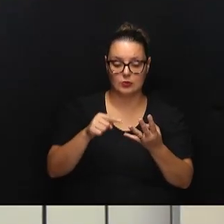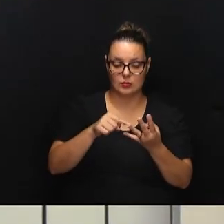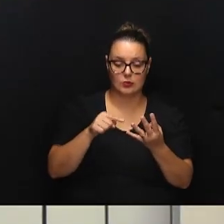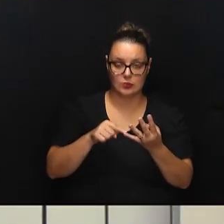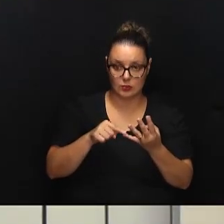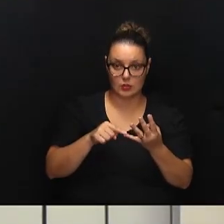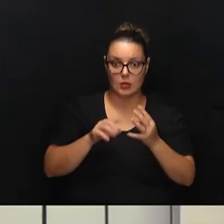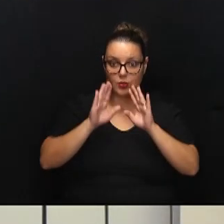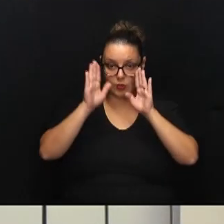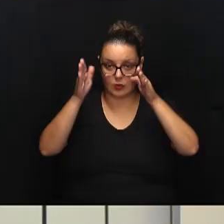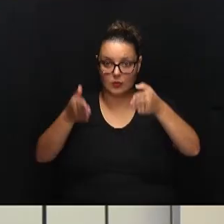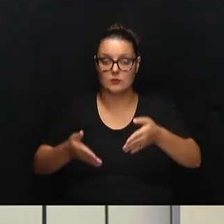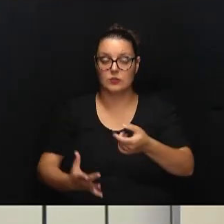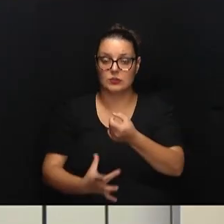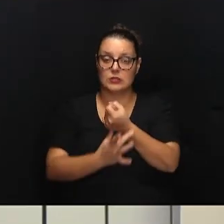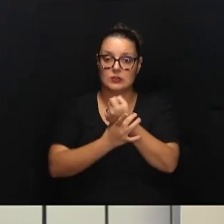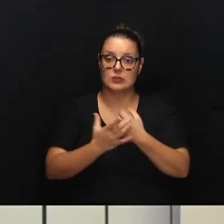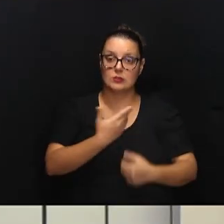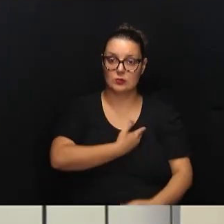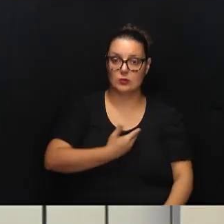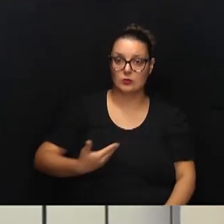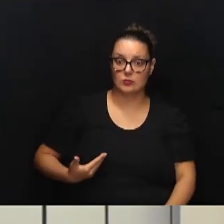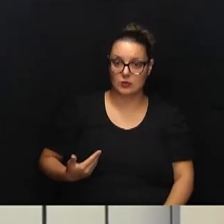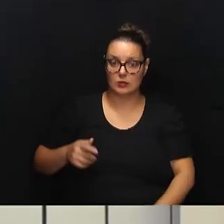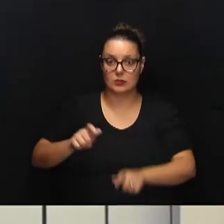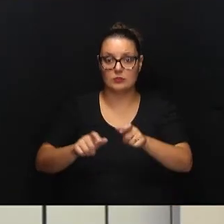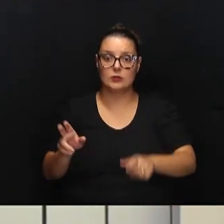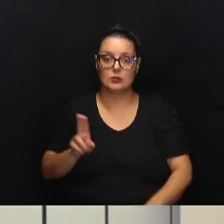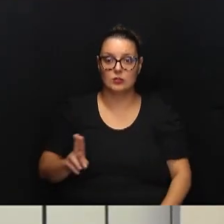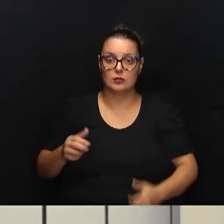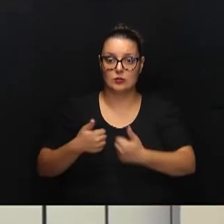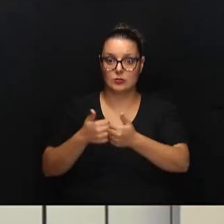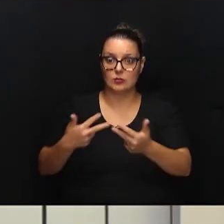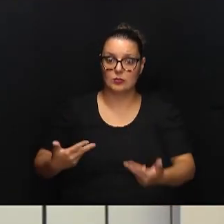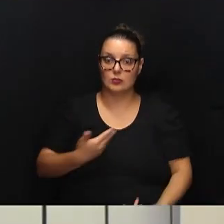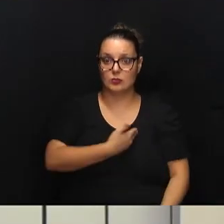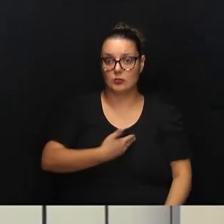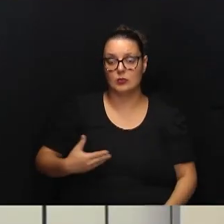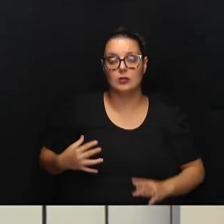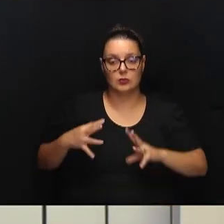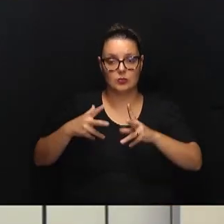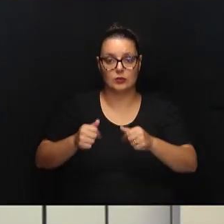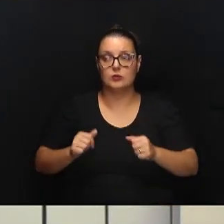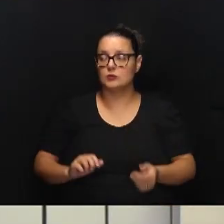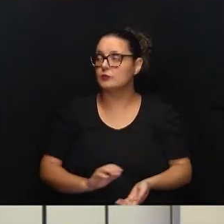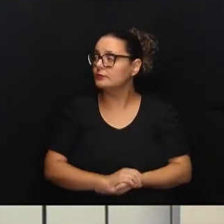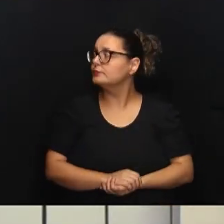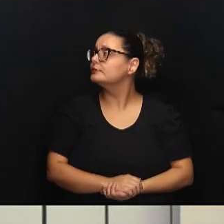são focados na segurança pública do usuário do transporte coletivo público de Campinas.